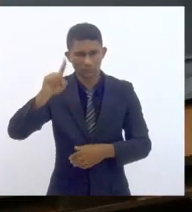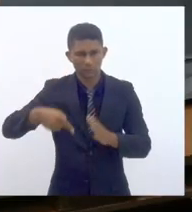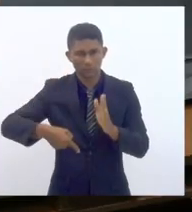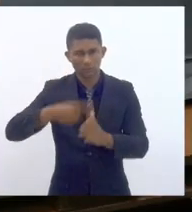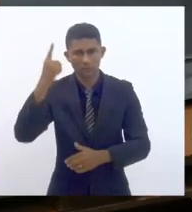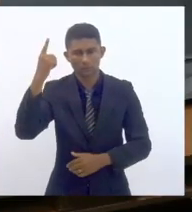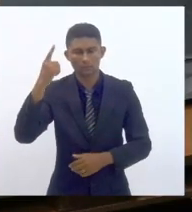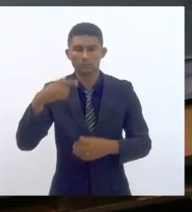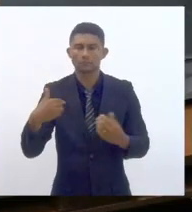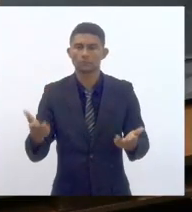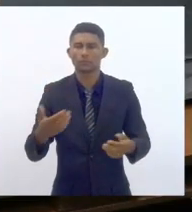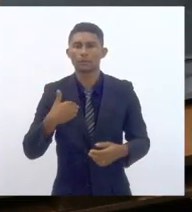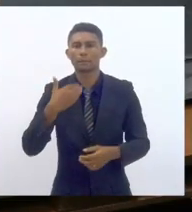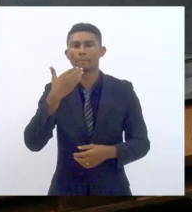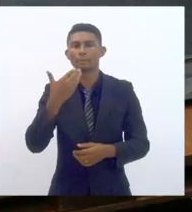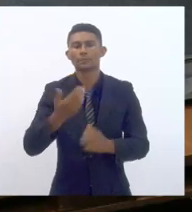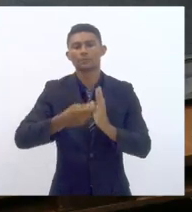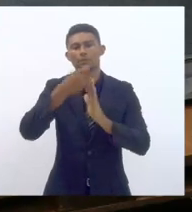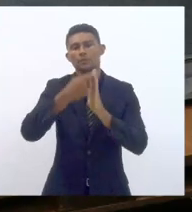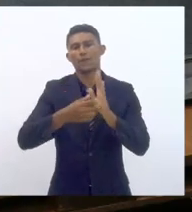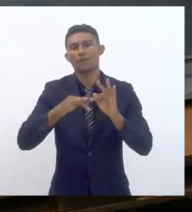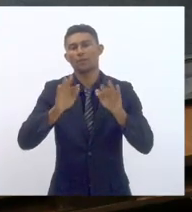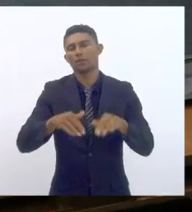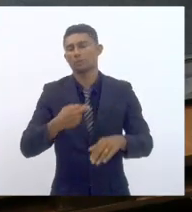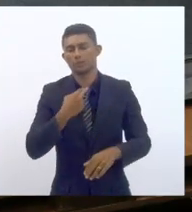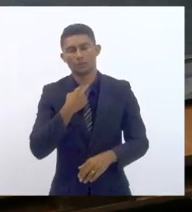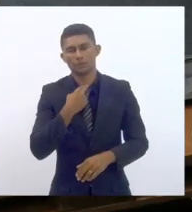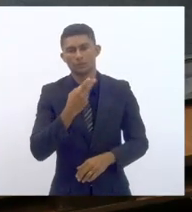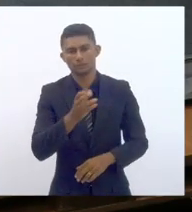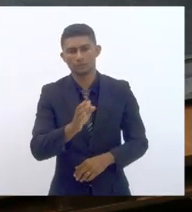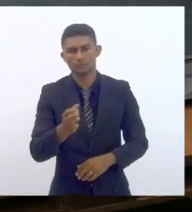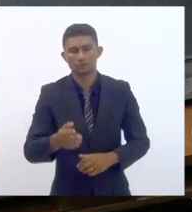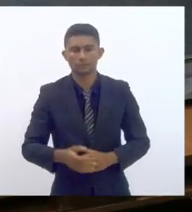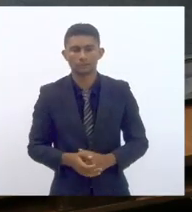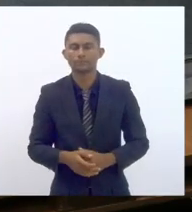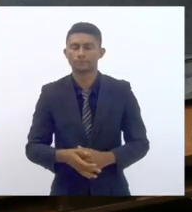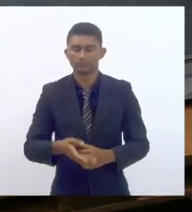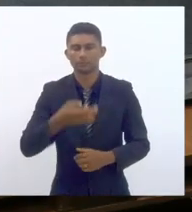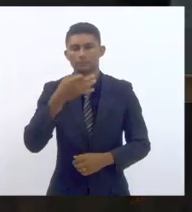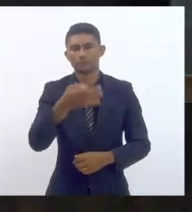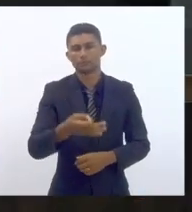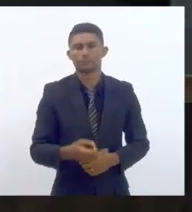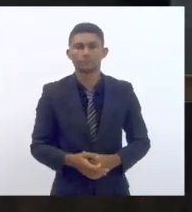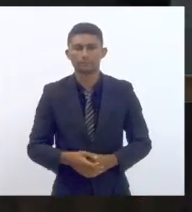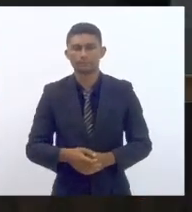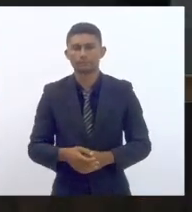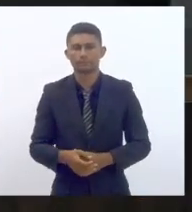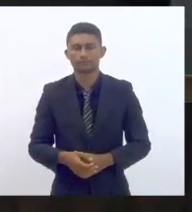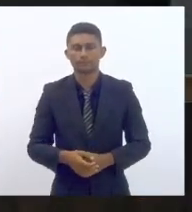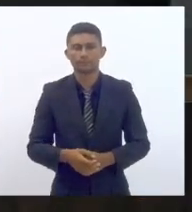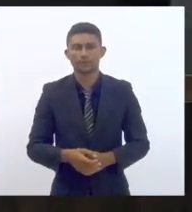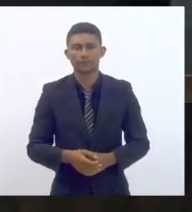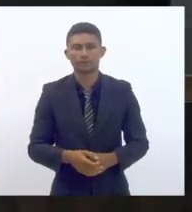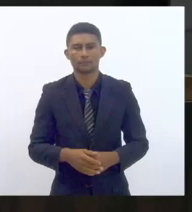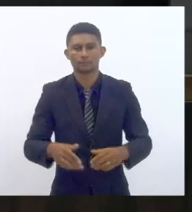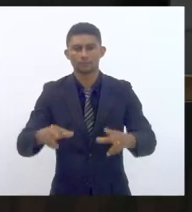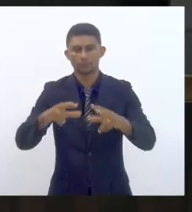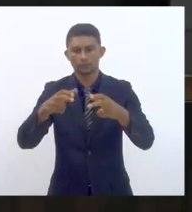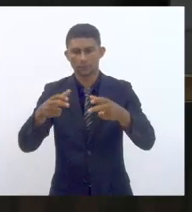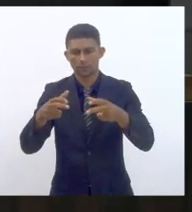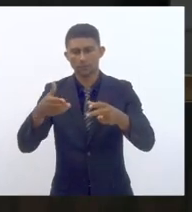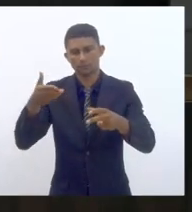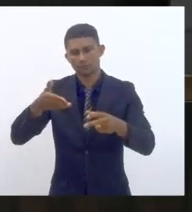Então não pode pedir forma final de redação. É o parecer. A redação do vencido. Pela Comissão de Combate